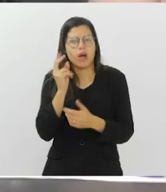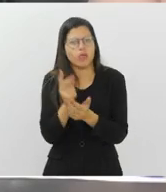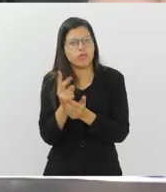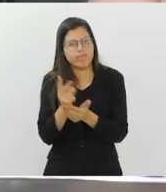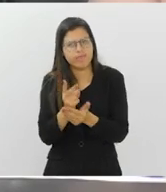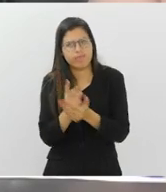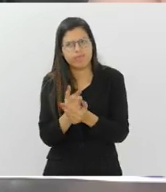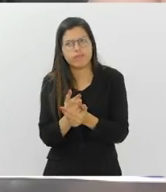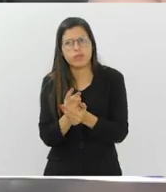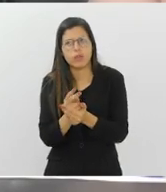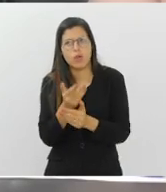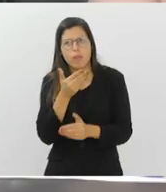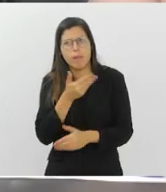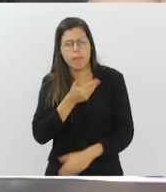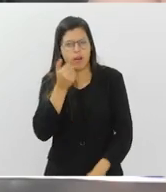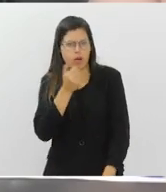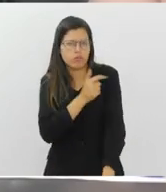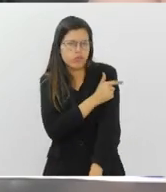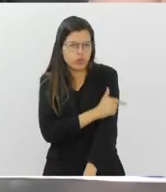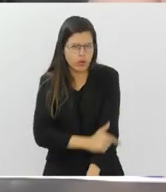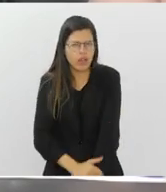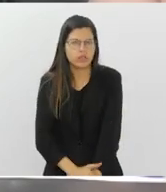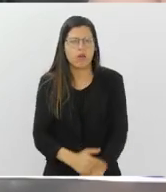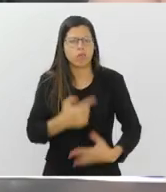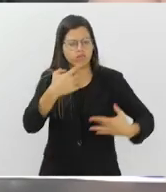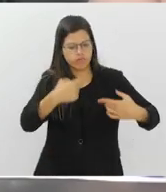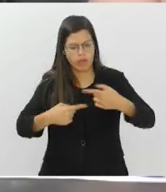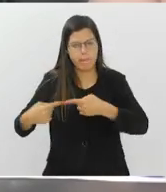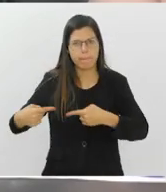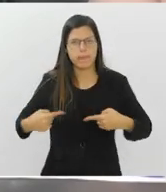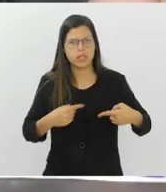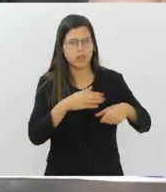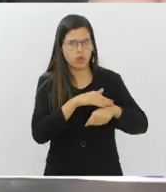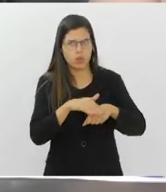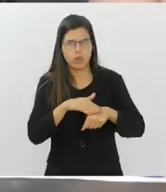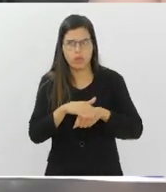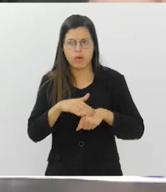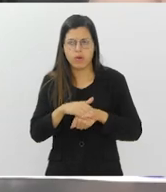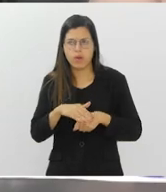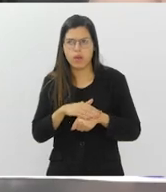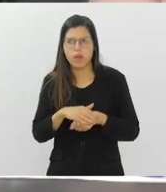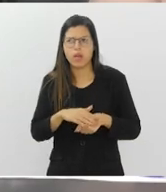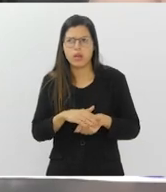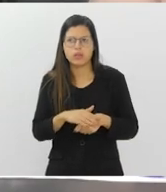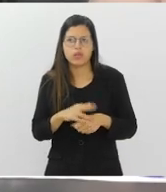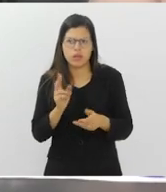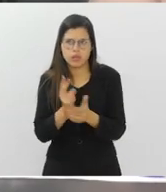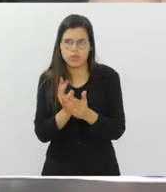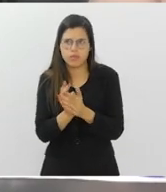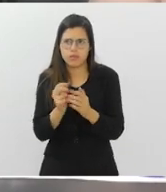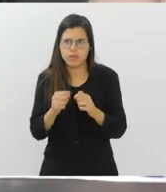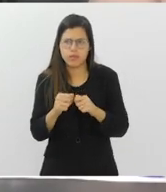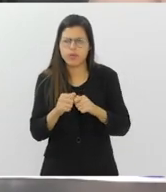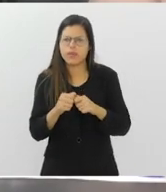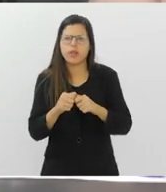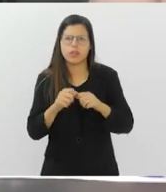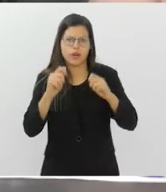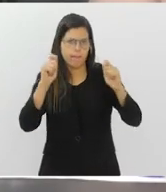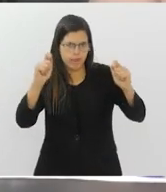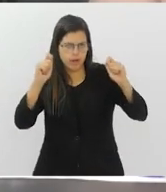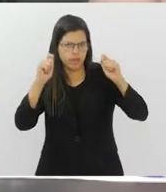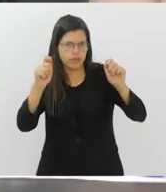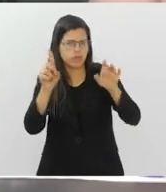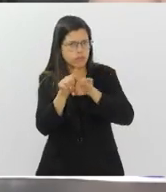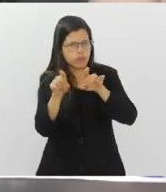sempre o melhor nível da nossa discussão, da nossa conversa. E eu conto com vocês, a gente sempre fez isso, né? Inclusive nas manifestações que